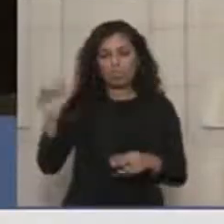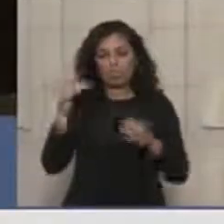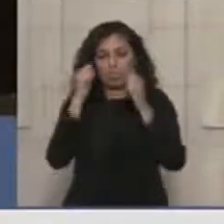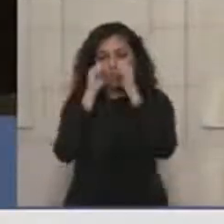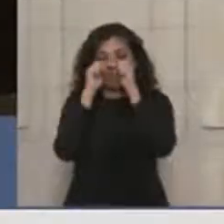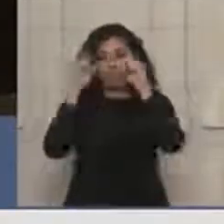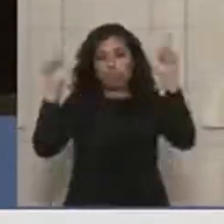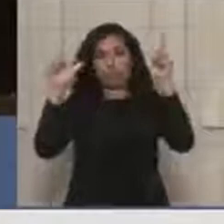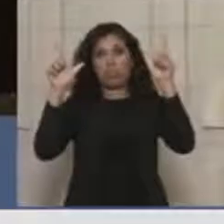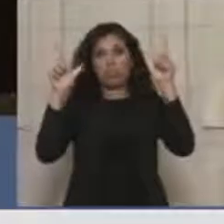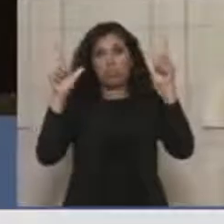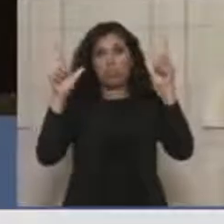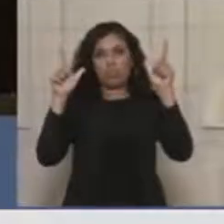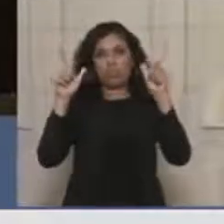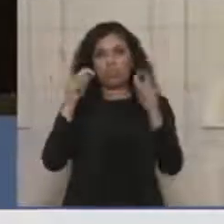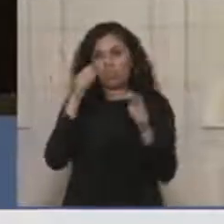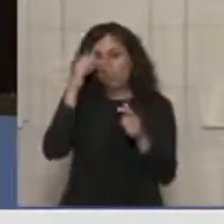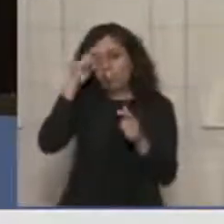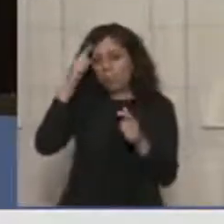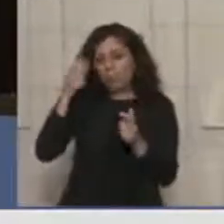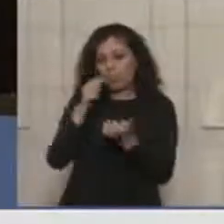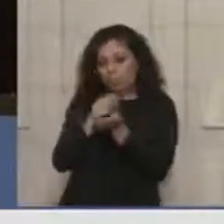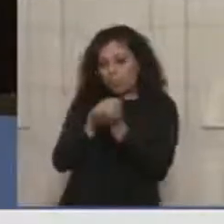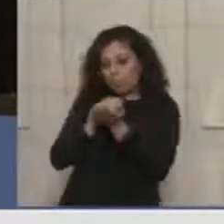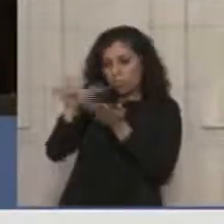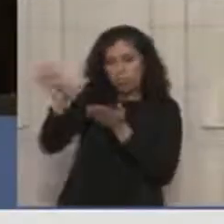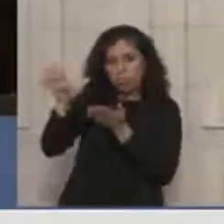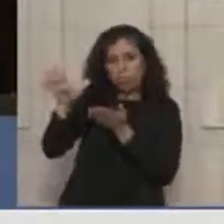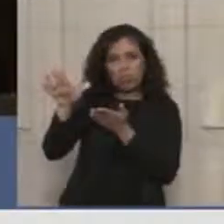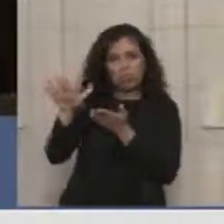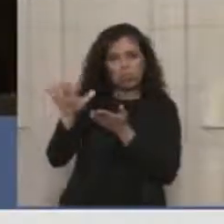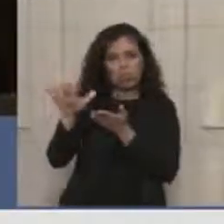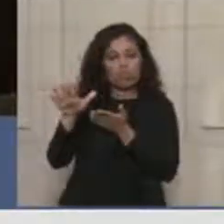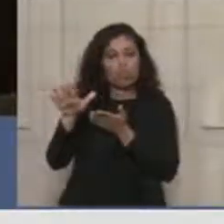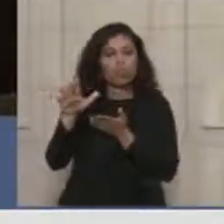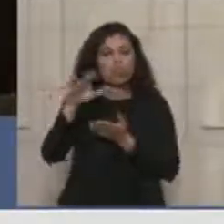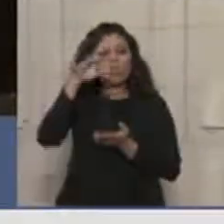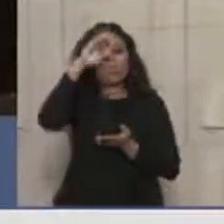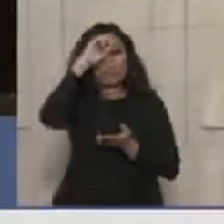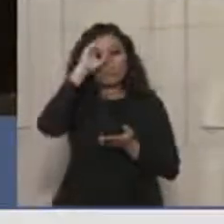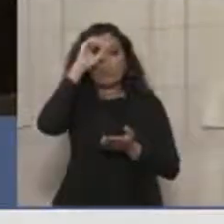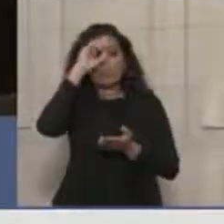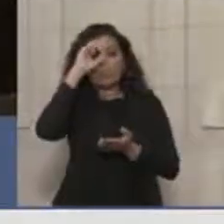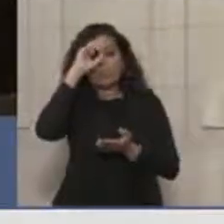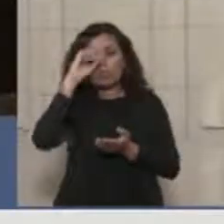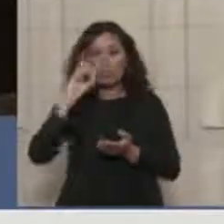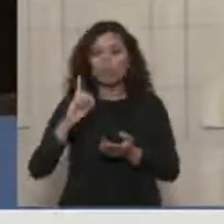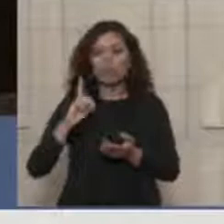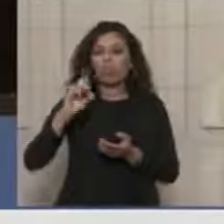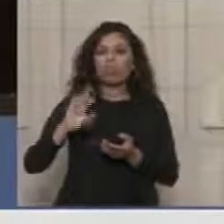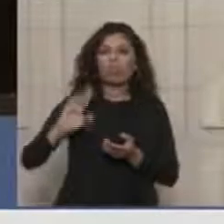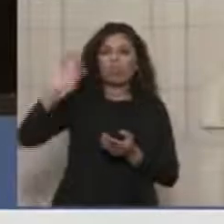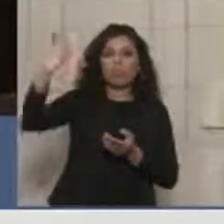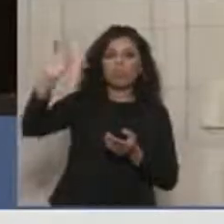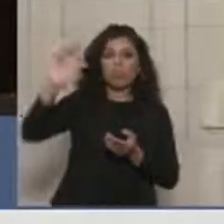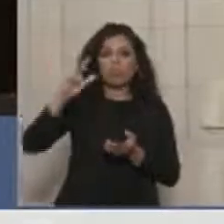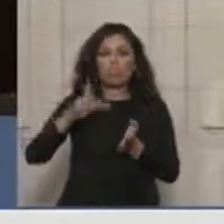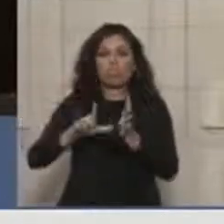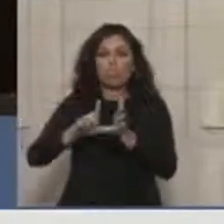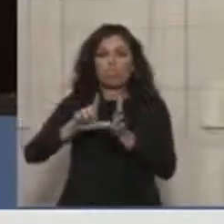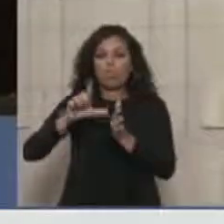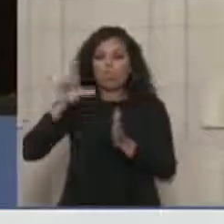olhos e demitisse os administradores do Hospital da Morte, antes Hospital da